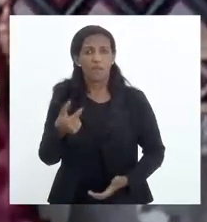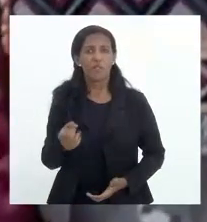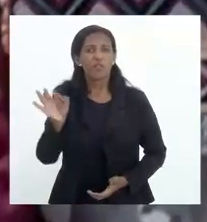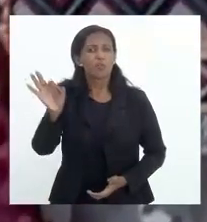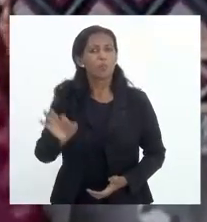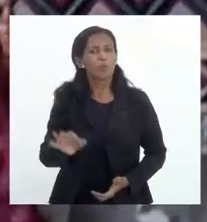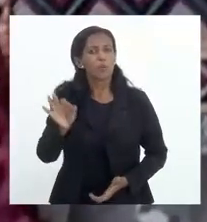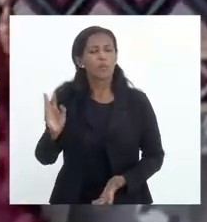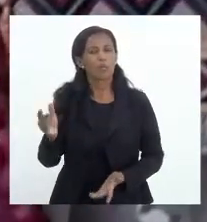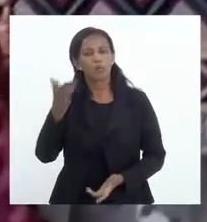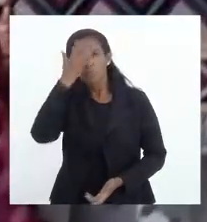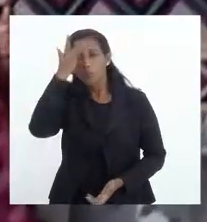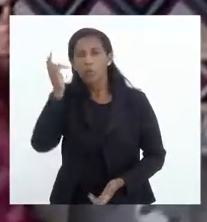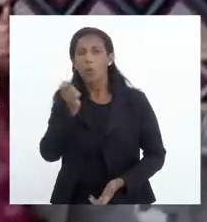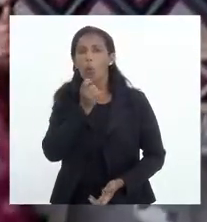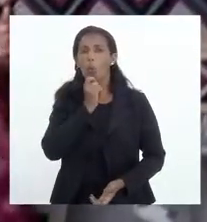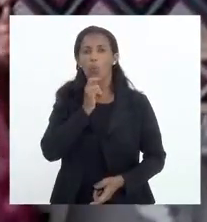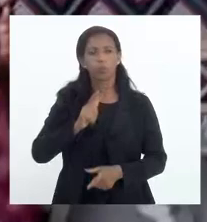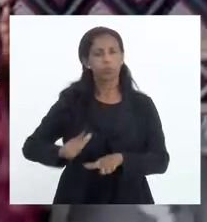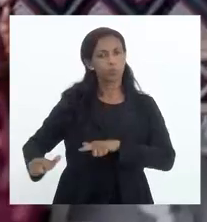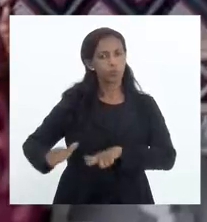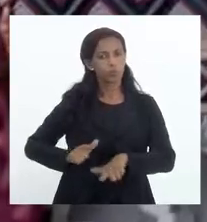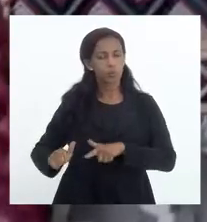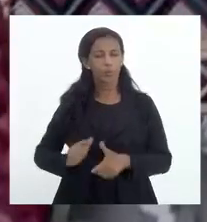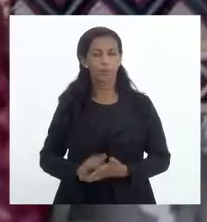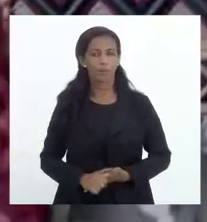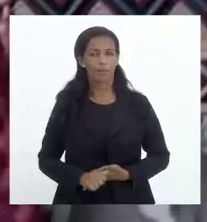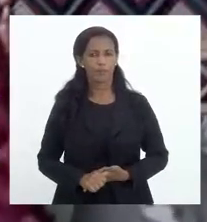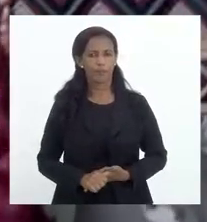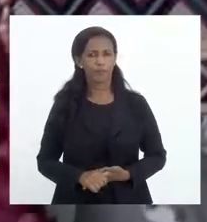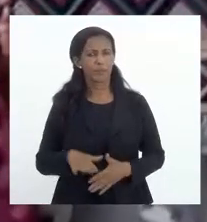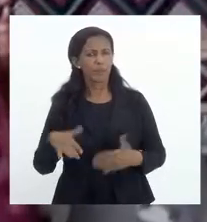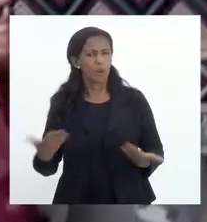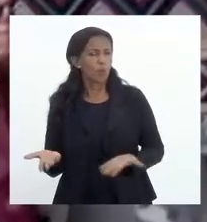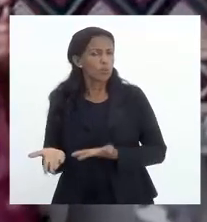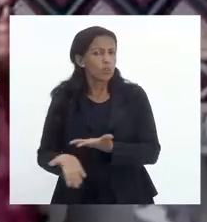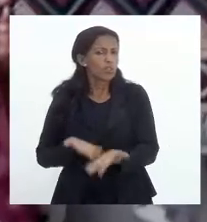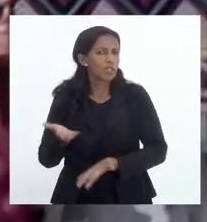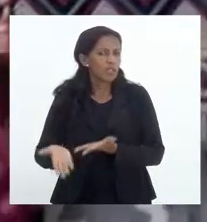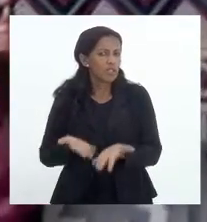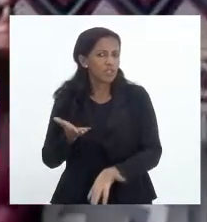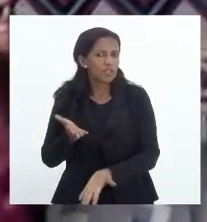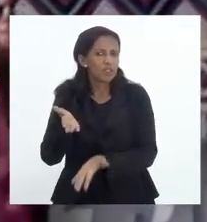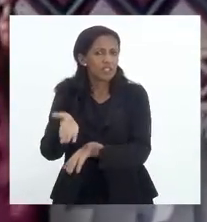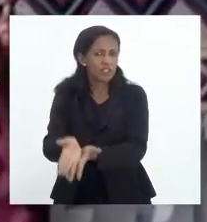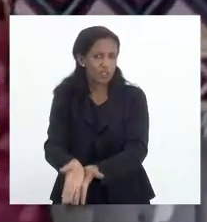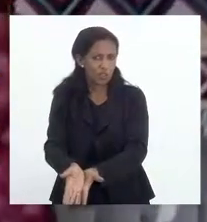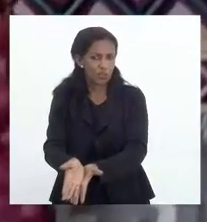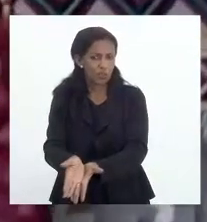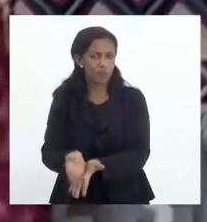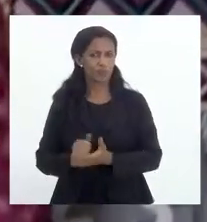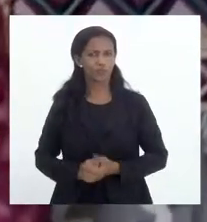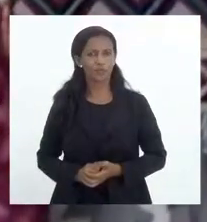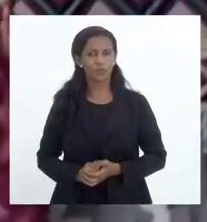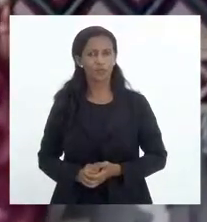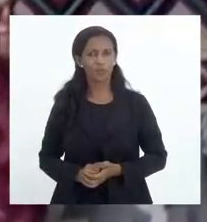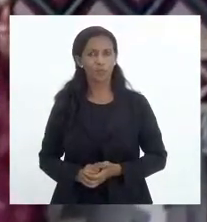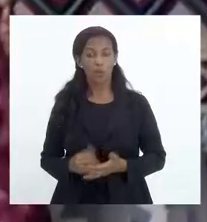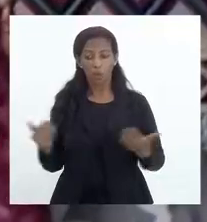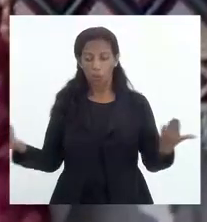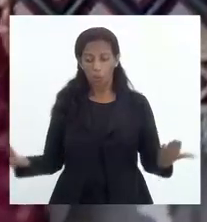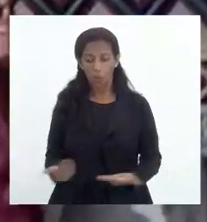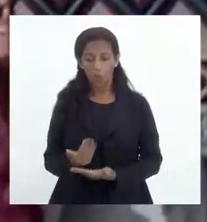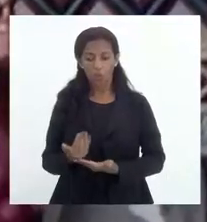20% de desempregados. Então, quais são as tratativas nesse sentido? Nós, o que ouvimos até agora foi